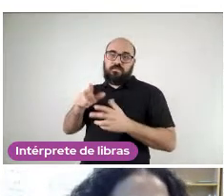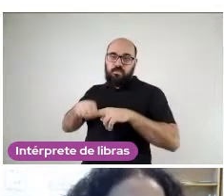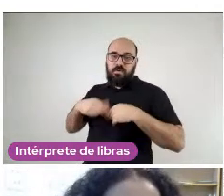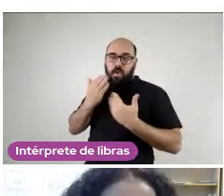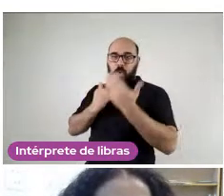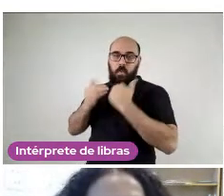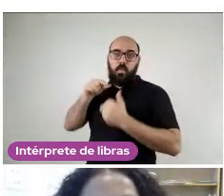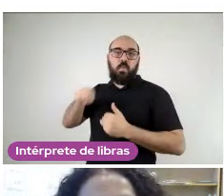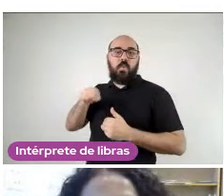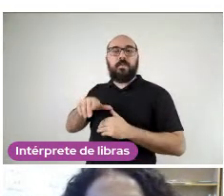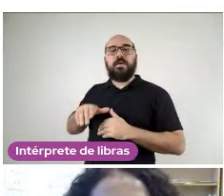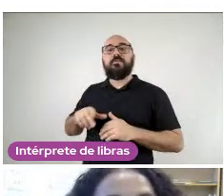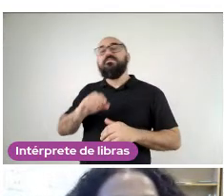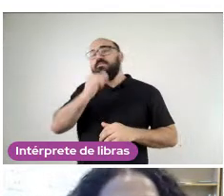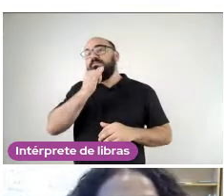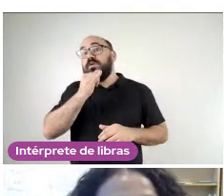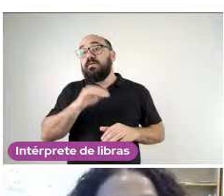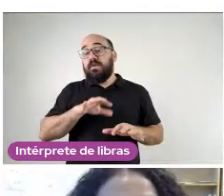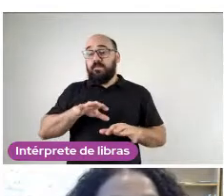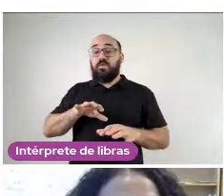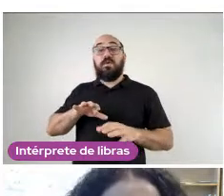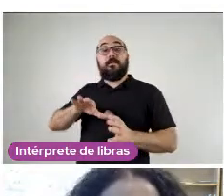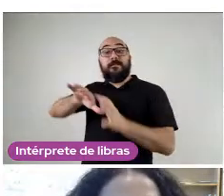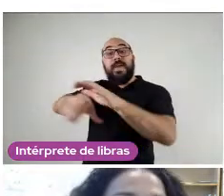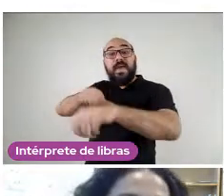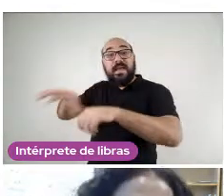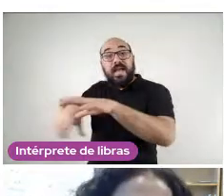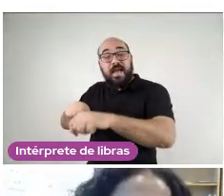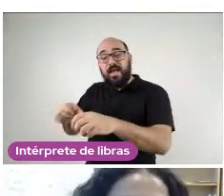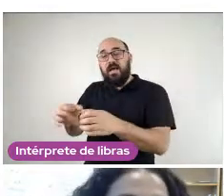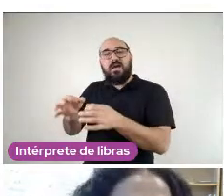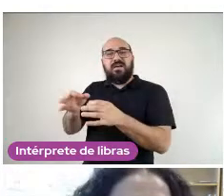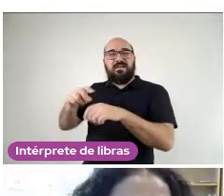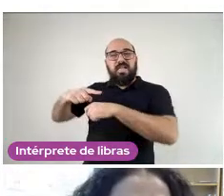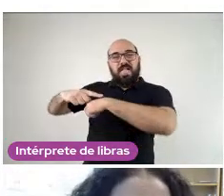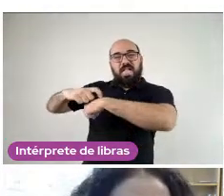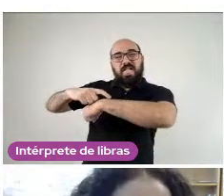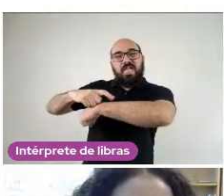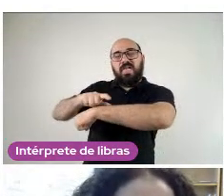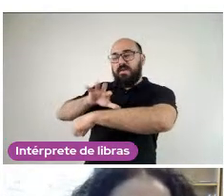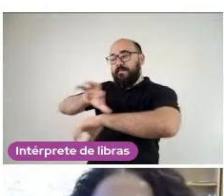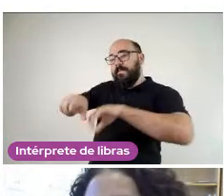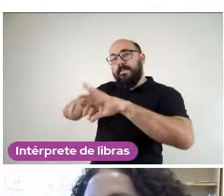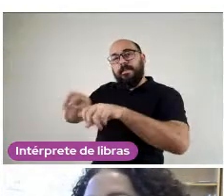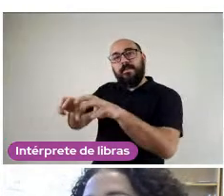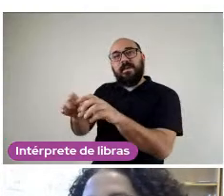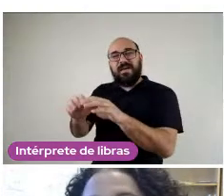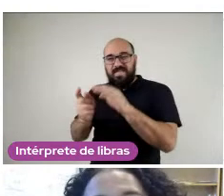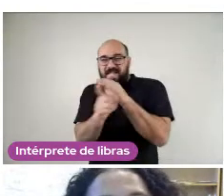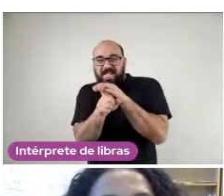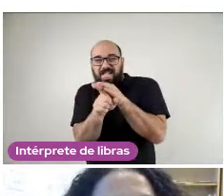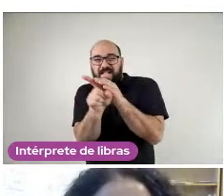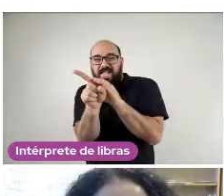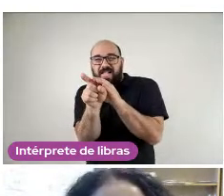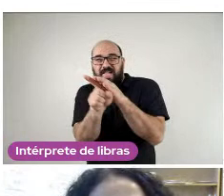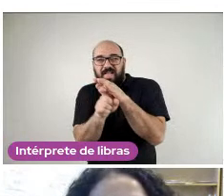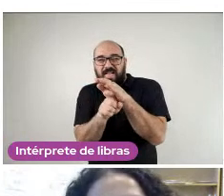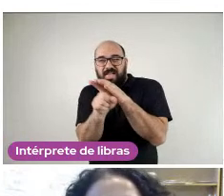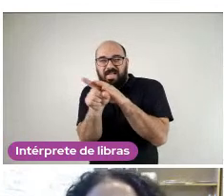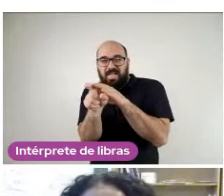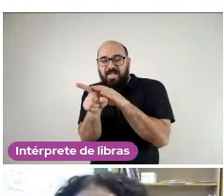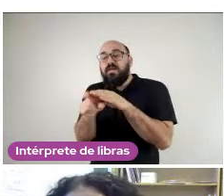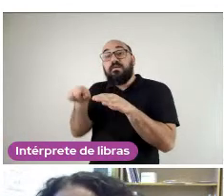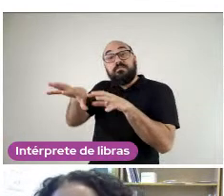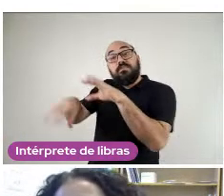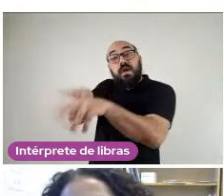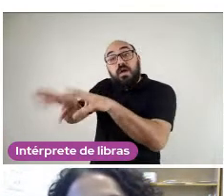mexilhão para outro lugar, a gente corre o risco de estar transportando junto as microalgas que podem formar florações. Então, existem várias atividades humanas